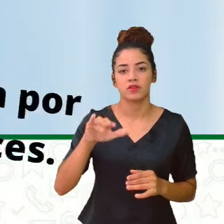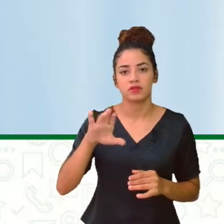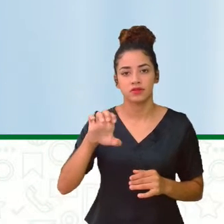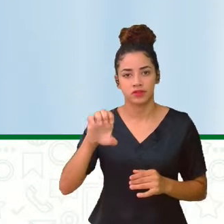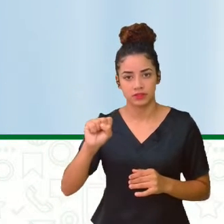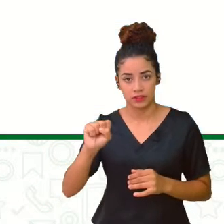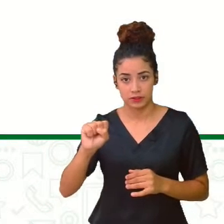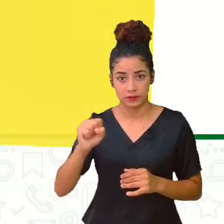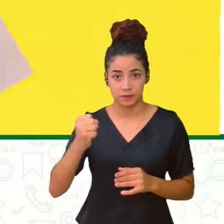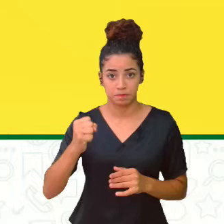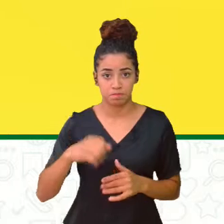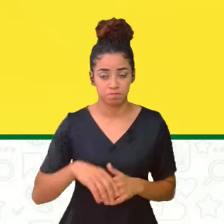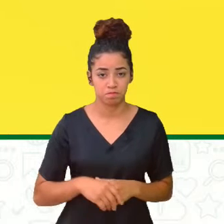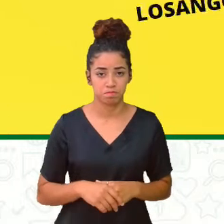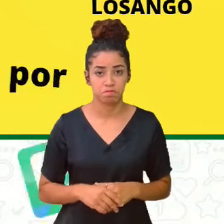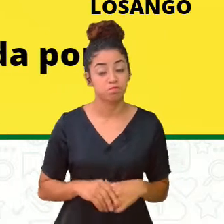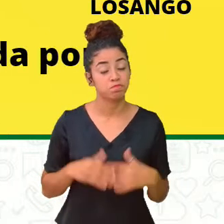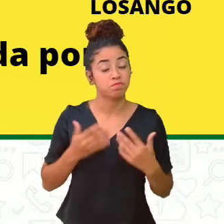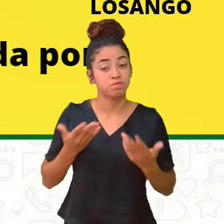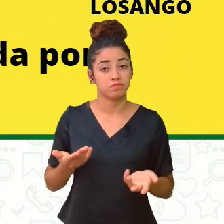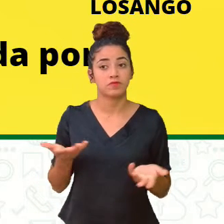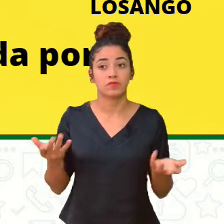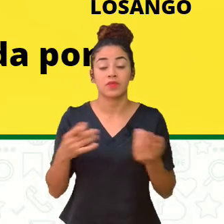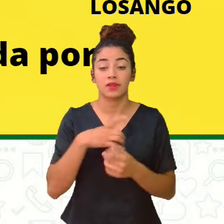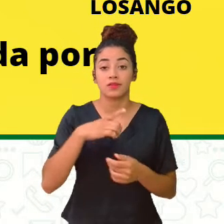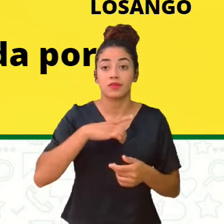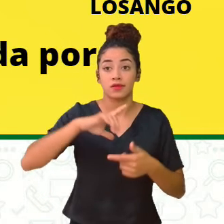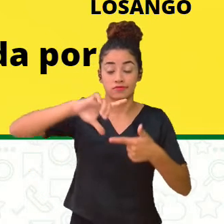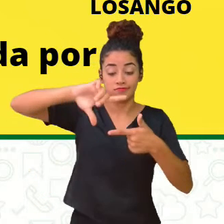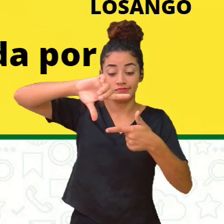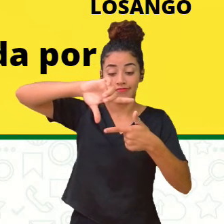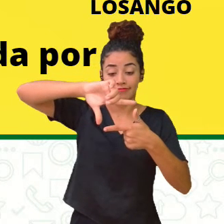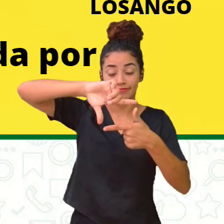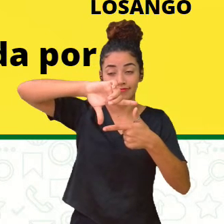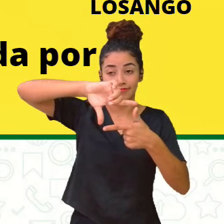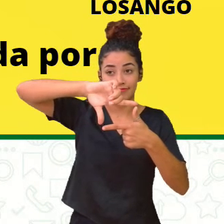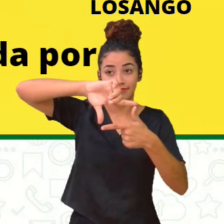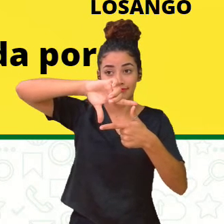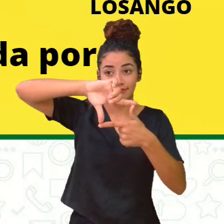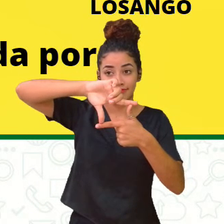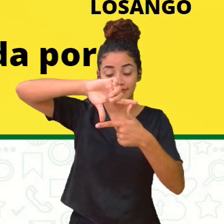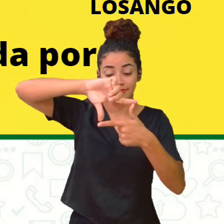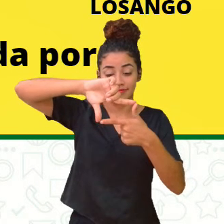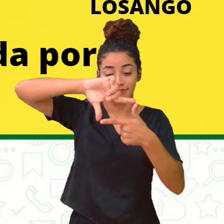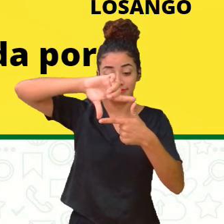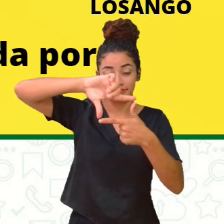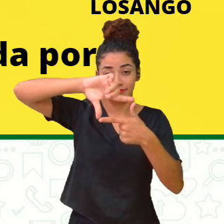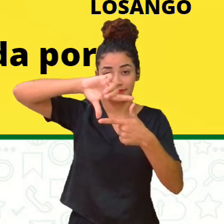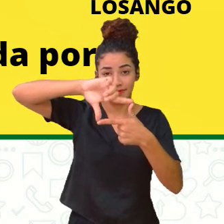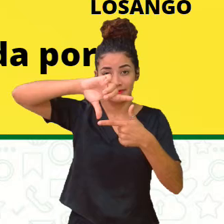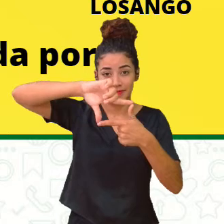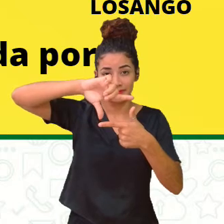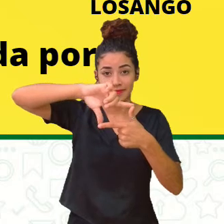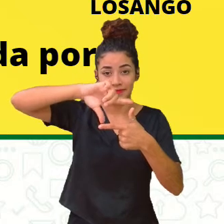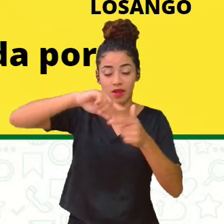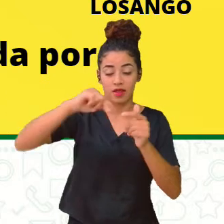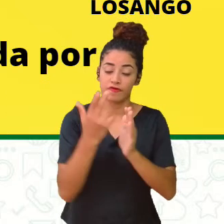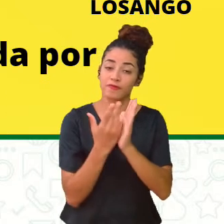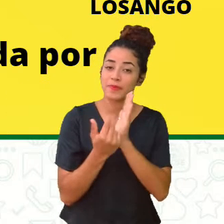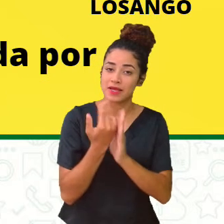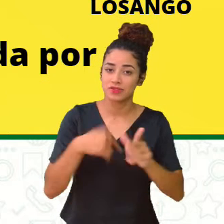Então, agora eu tenho o quadrilátero, olha só, a figura geométrica